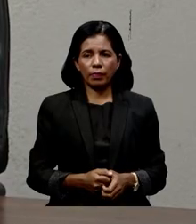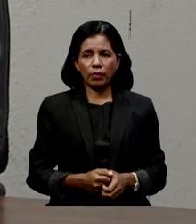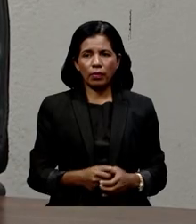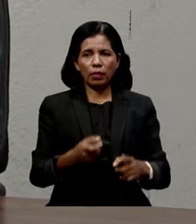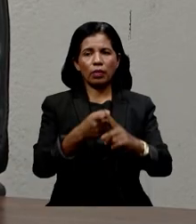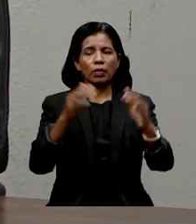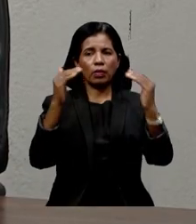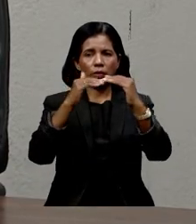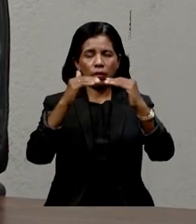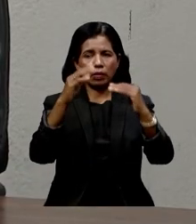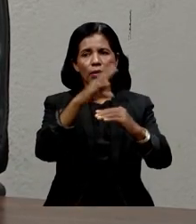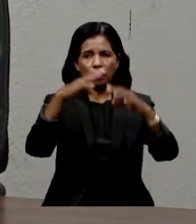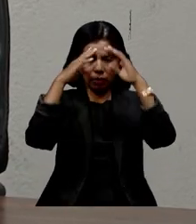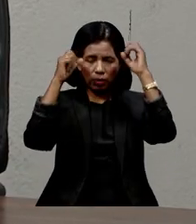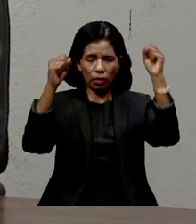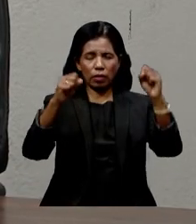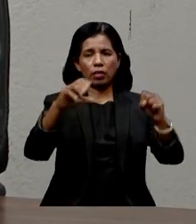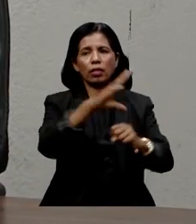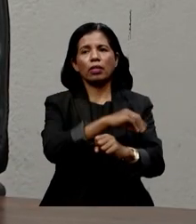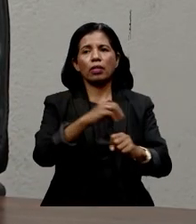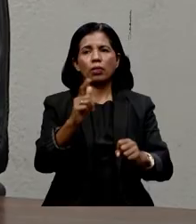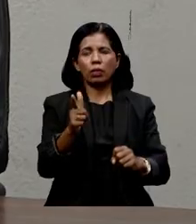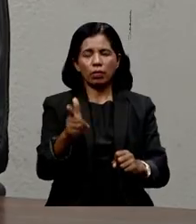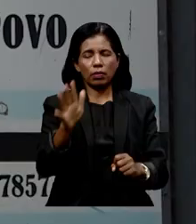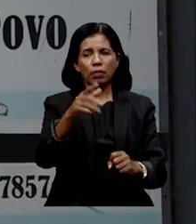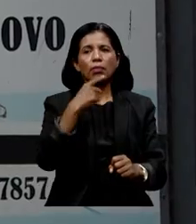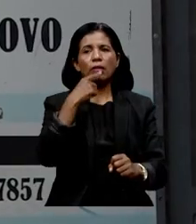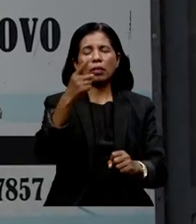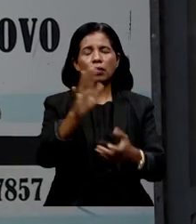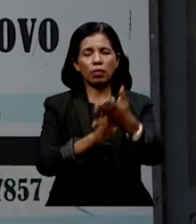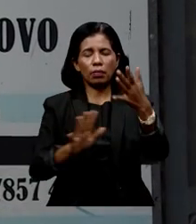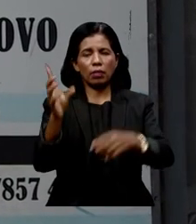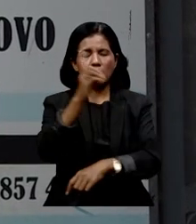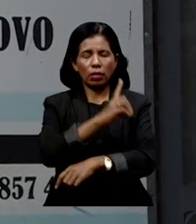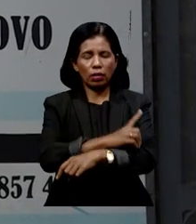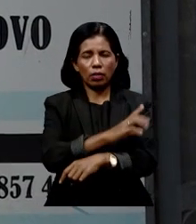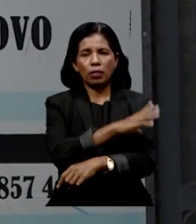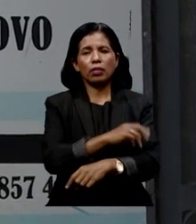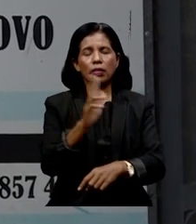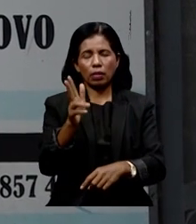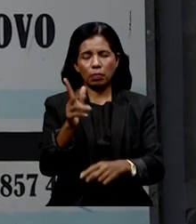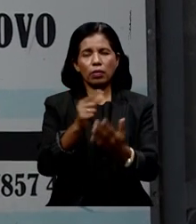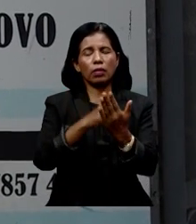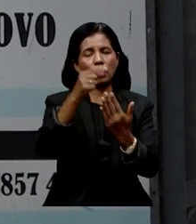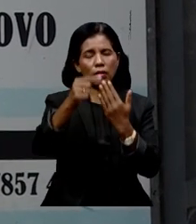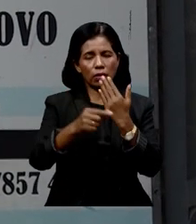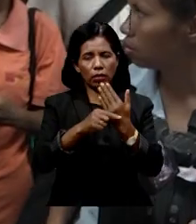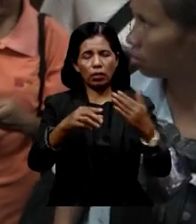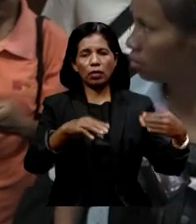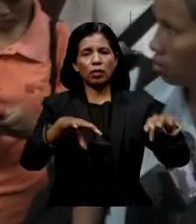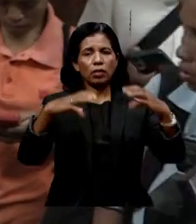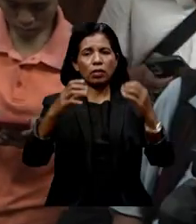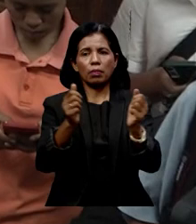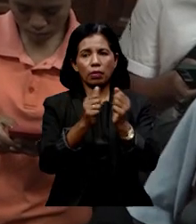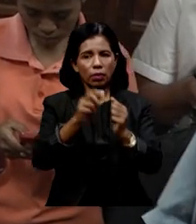Lihusi Conferência Imprensa, Presidente Comitê Orientador 25, Ateten, atu celebra loron Consulta Popular 30 de agosto, Comitê Orientador 25,